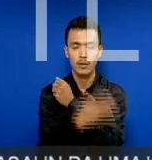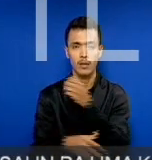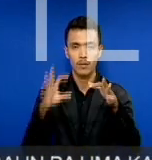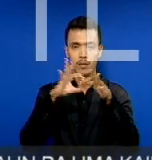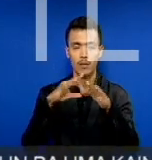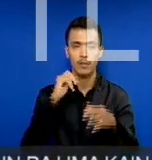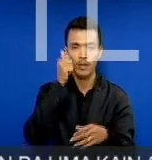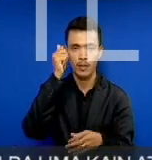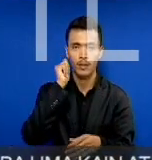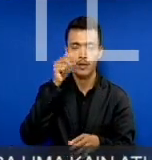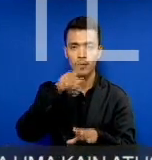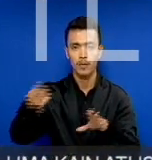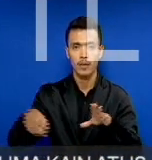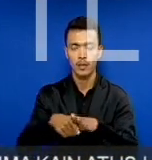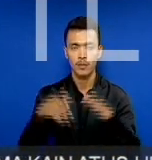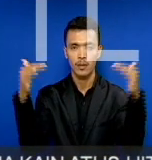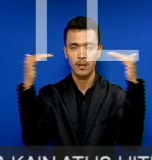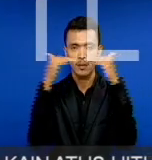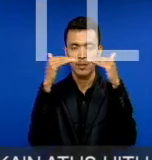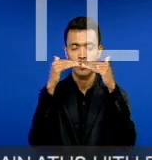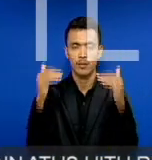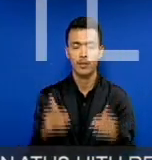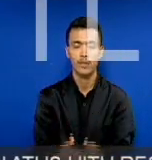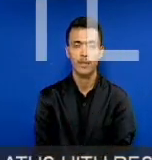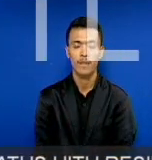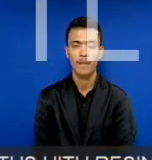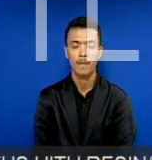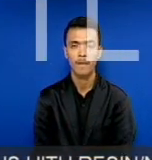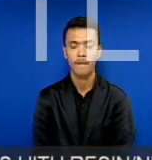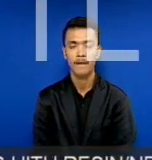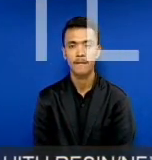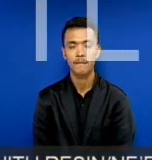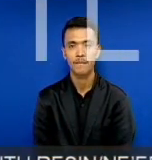participa e Simeira, né? Nuno Moraes, Alessandra dos Santos ba RTTL.